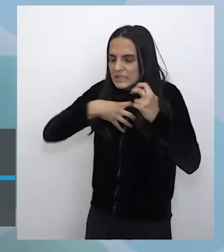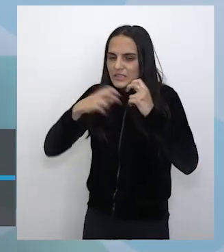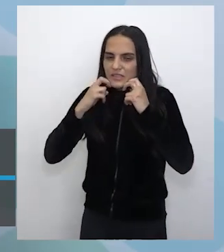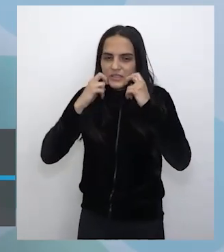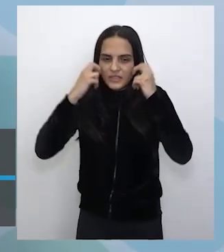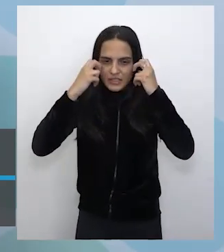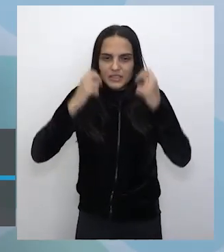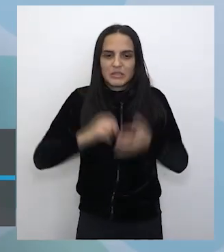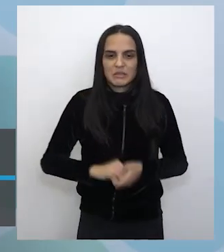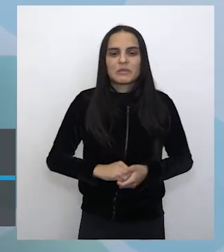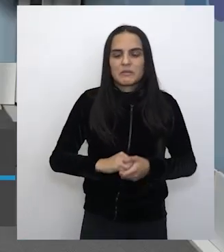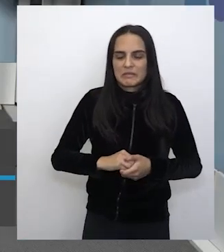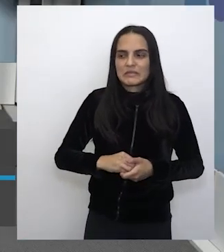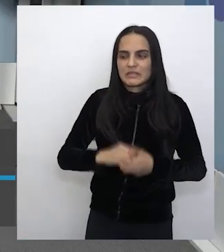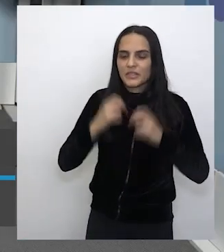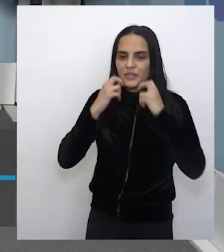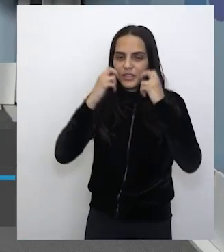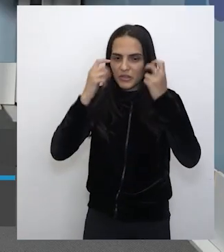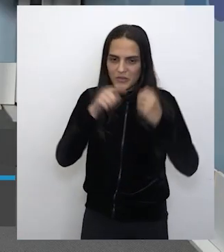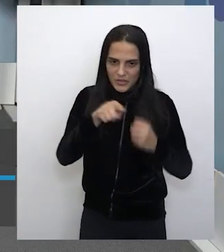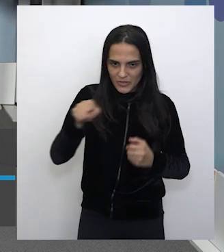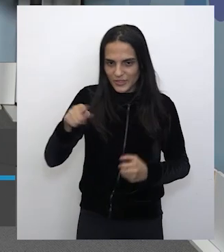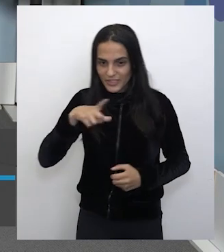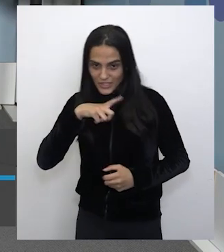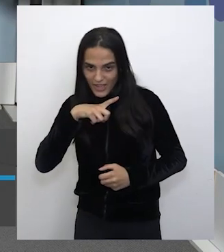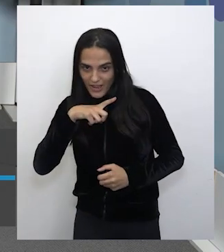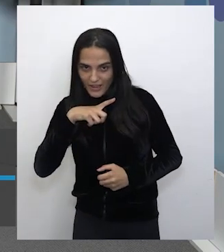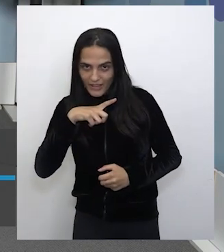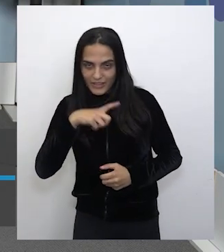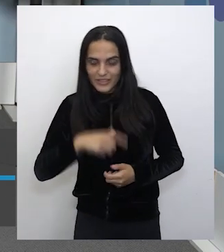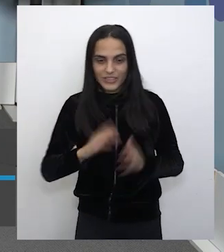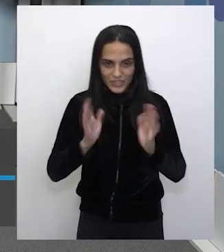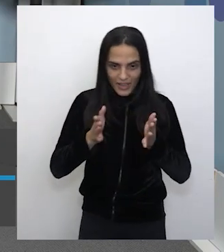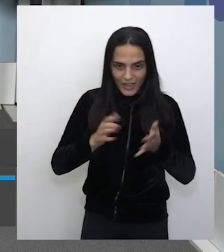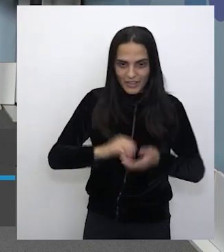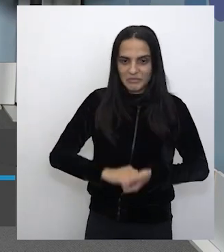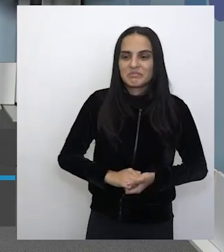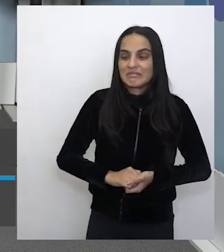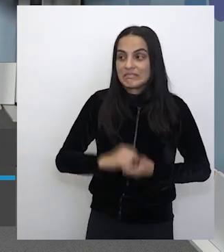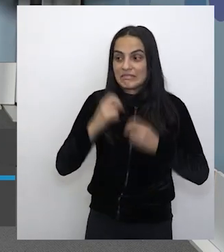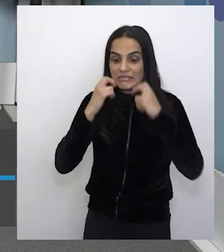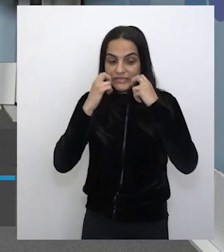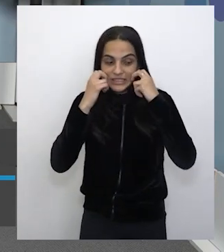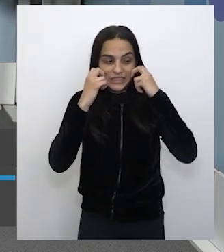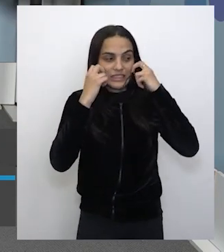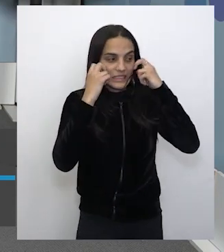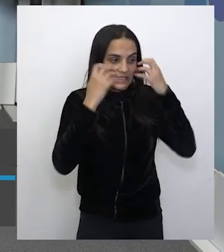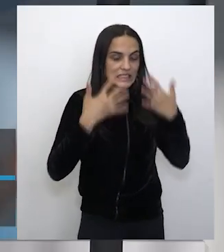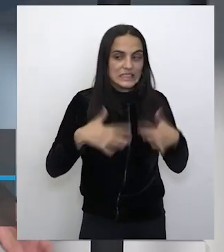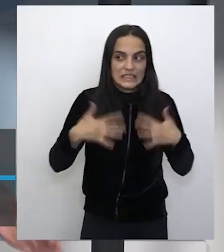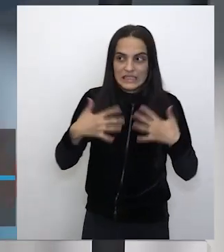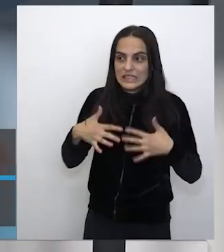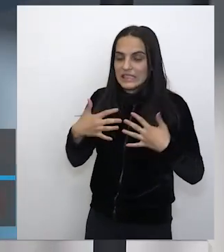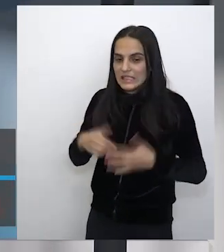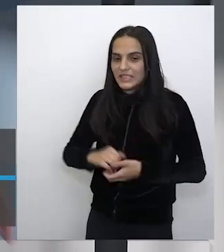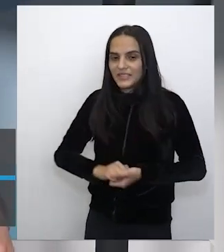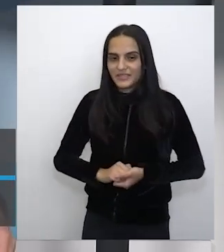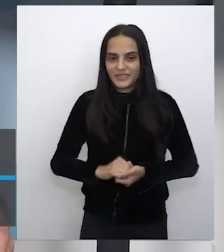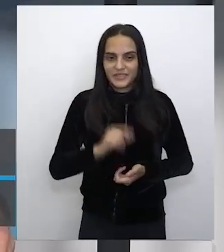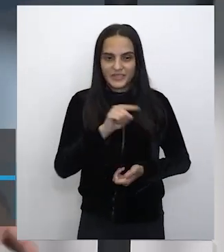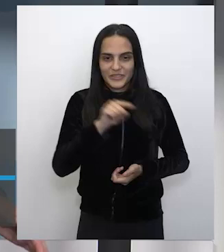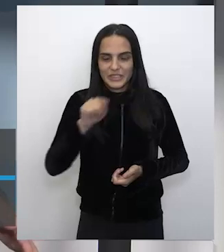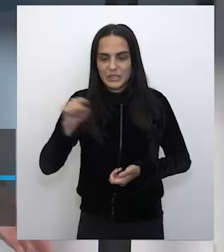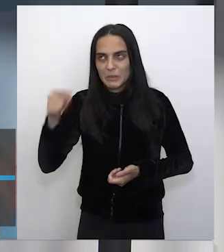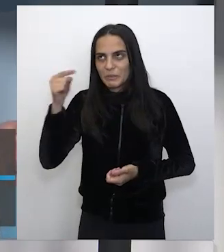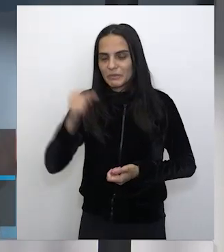nossa, foi bem ridículo. Nunca teve uma vergonha alheia, né? Nossa. Fala, olha que situação que eu passei. Você faz uma coisa,